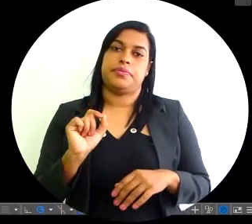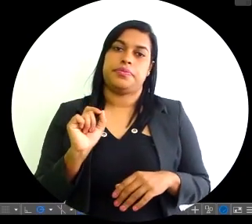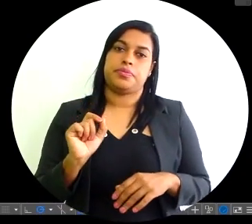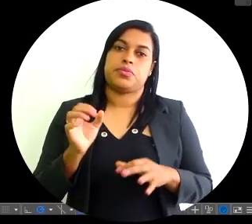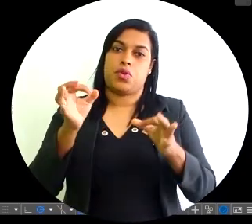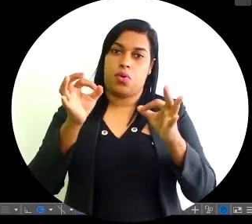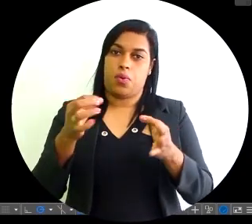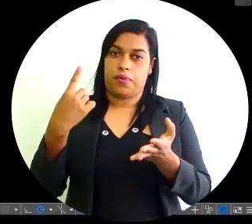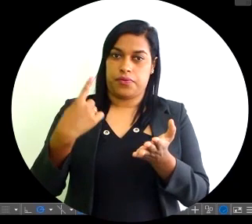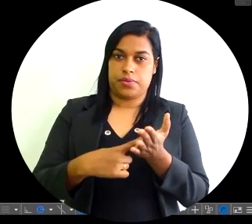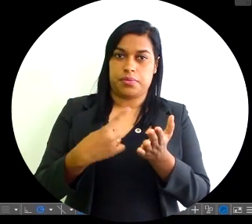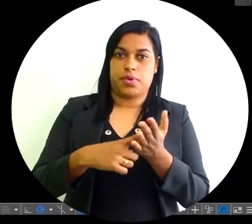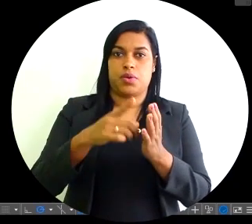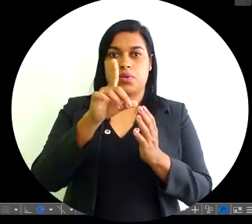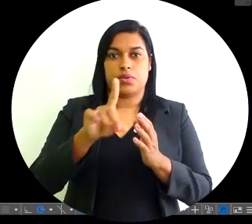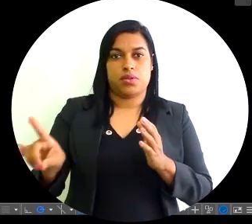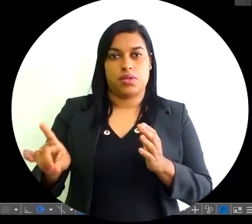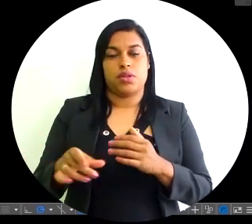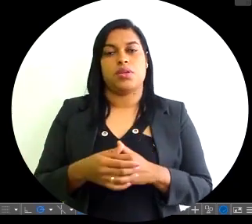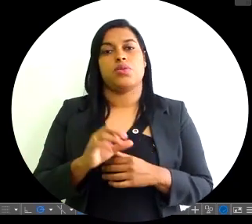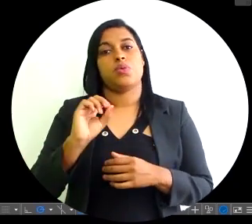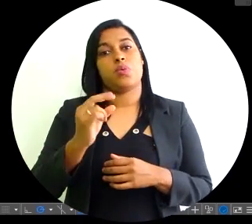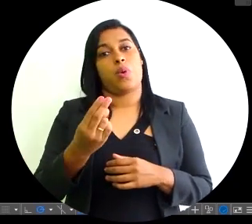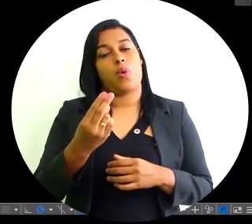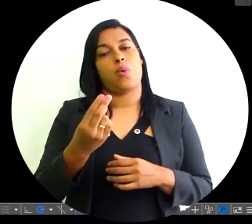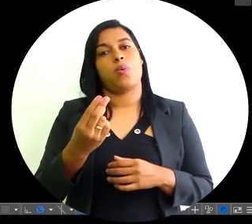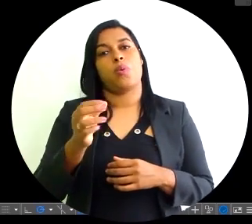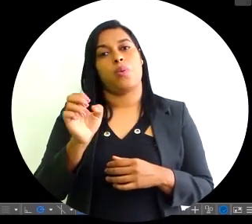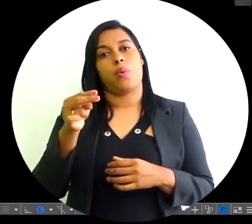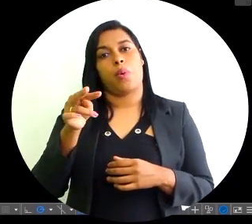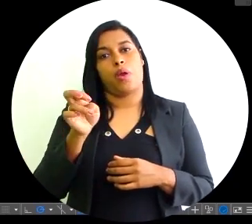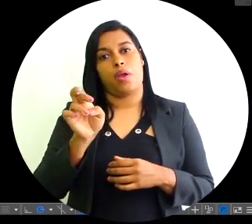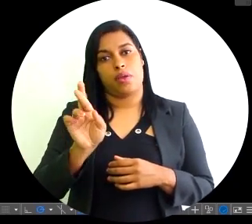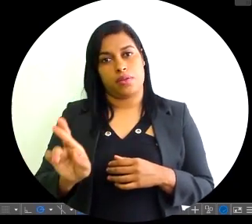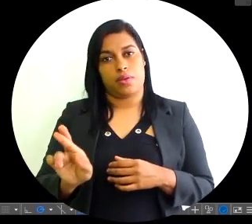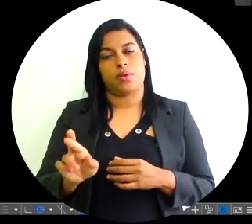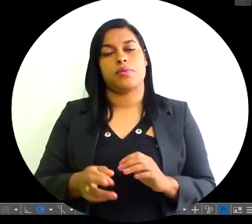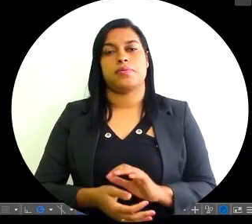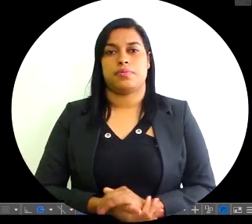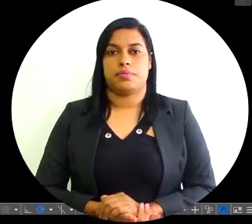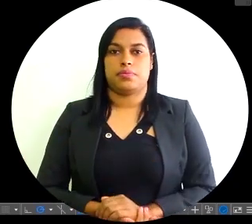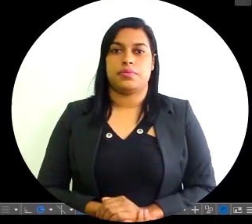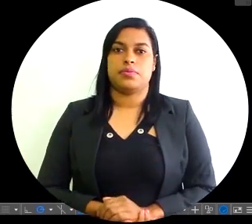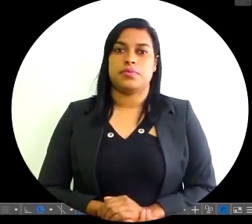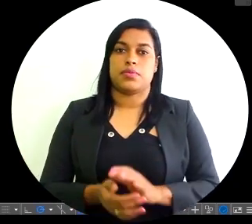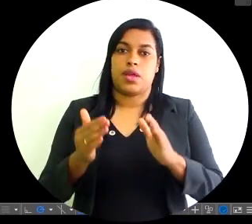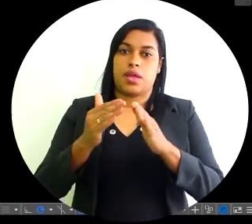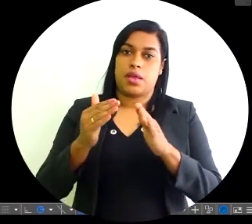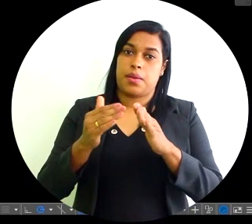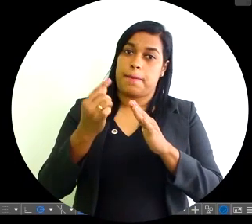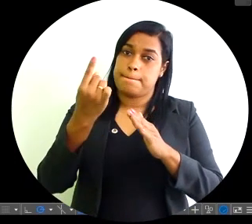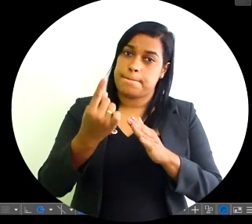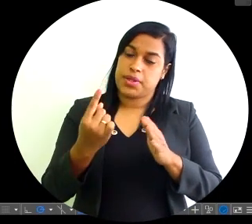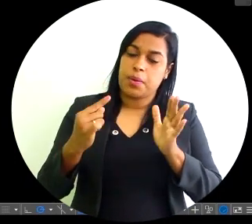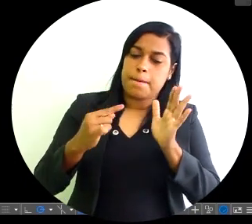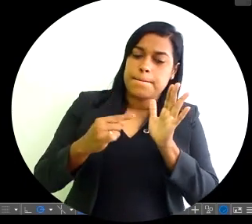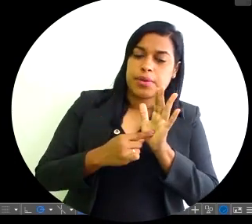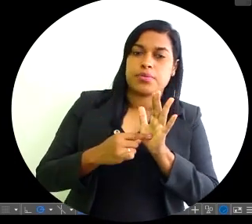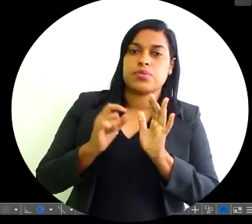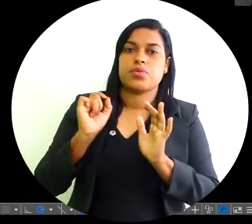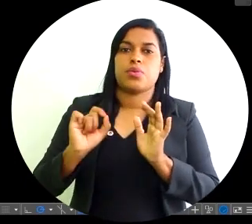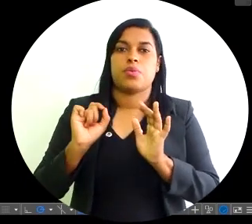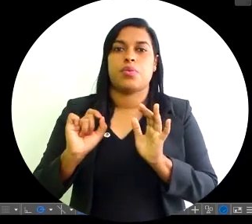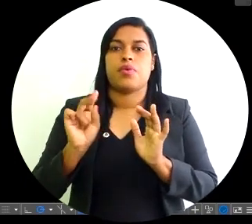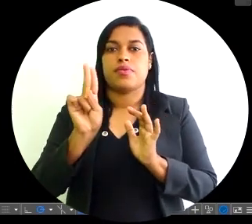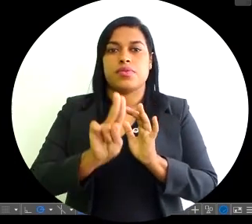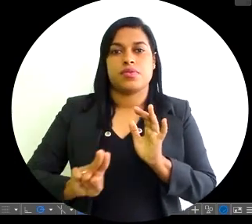o quadrado, confirmar com o botão direito do mouse ou com a tecla Enter do teclado. Aí ele pede um ponto